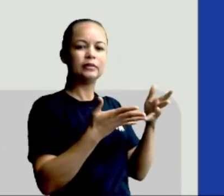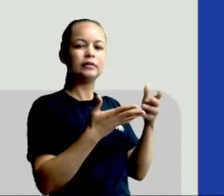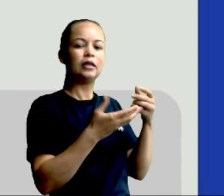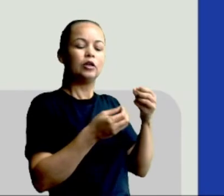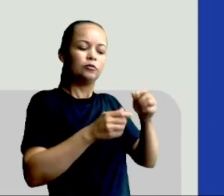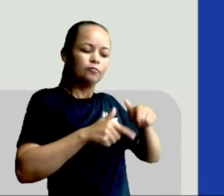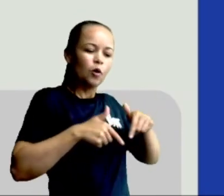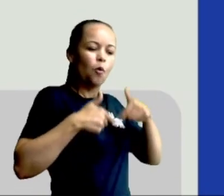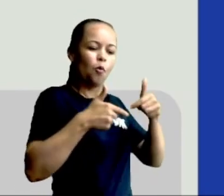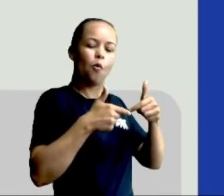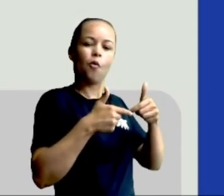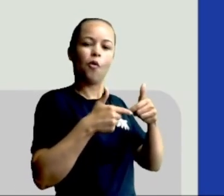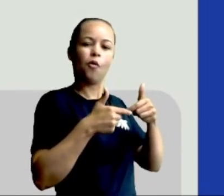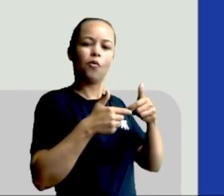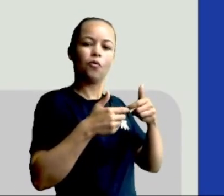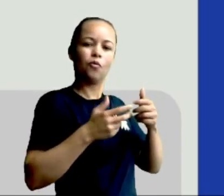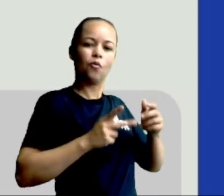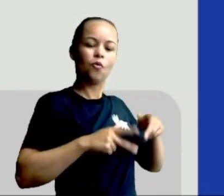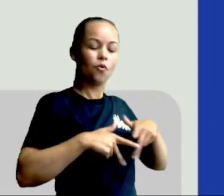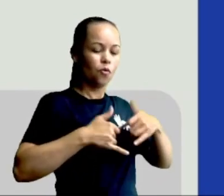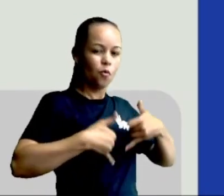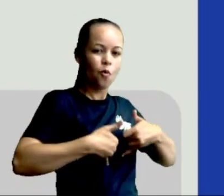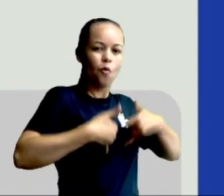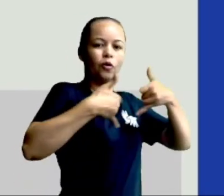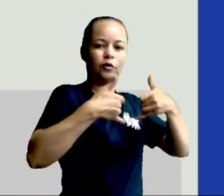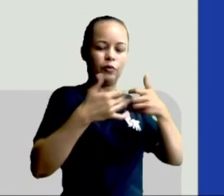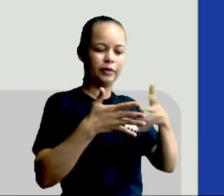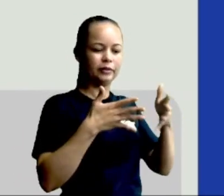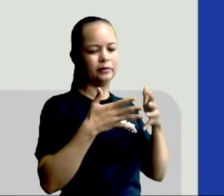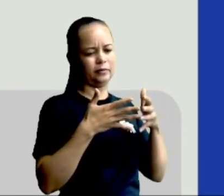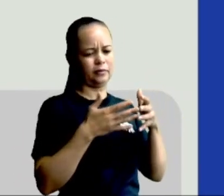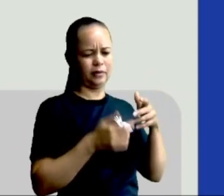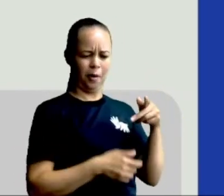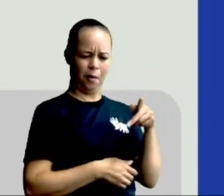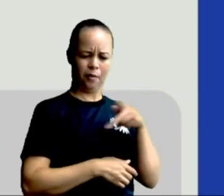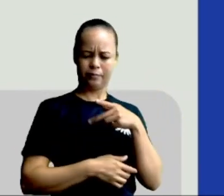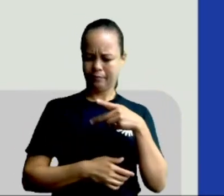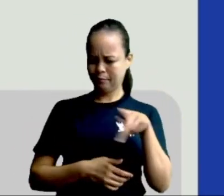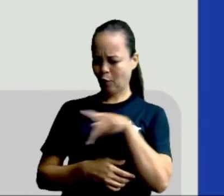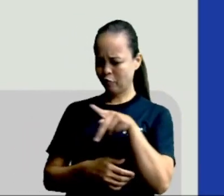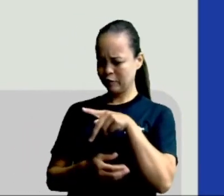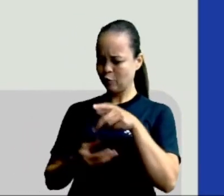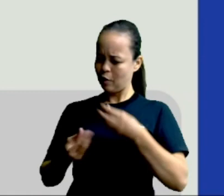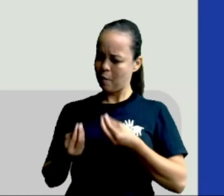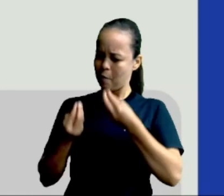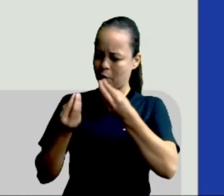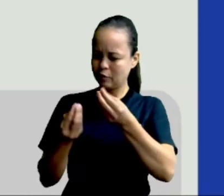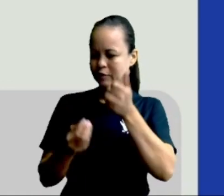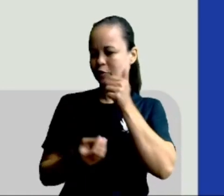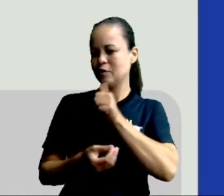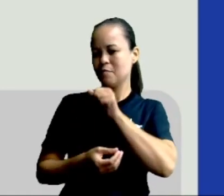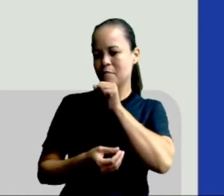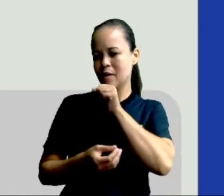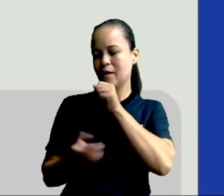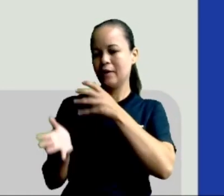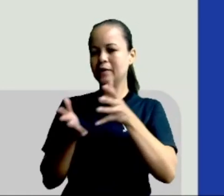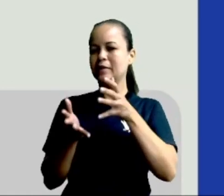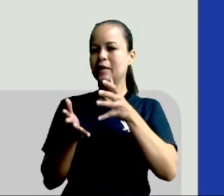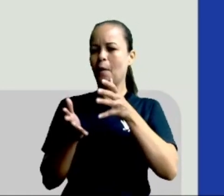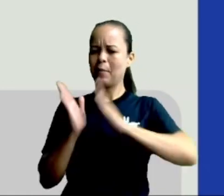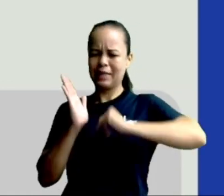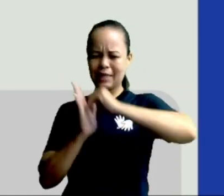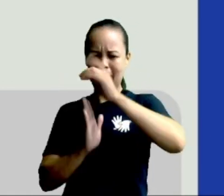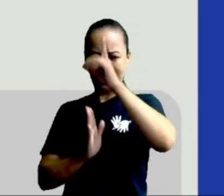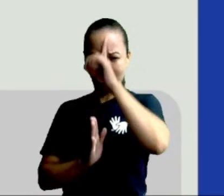com orgulho e dignidade. Professora, meu desenho de mãe, não pintei de amarelo, pintei de